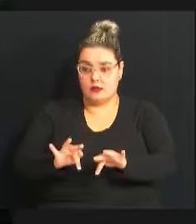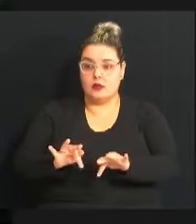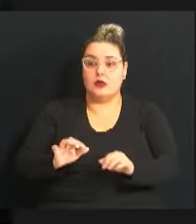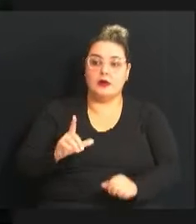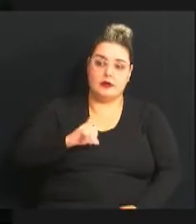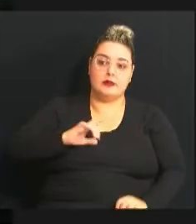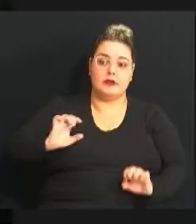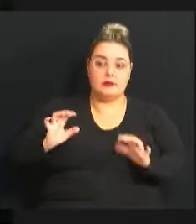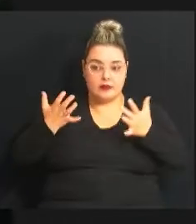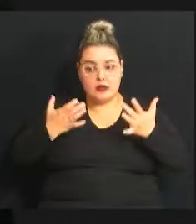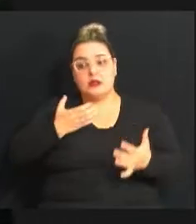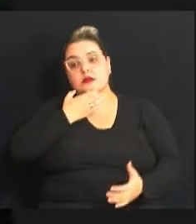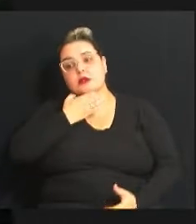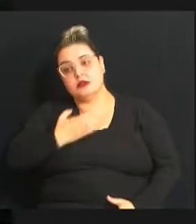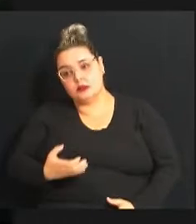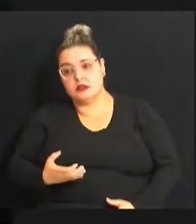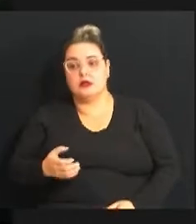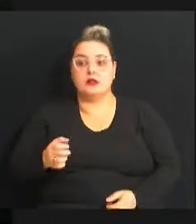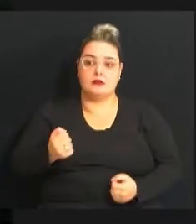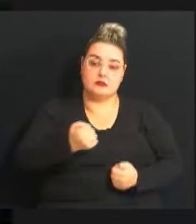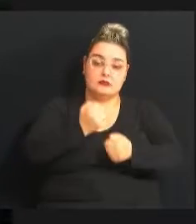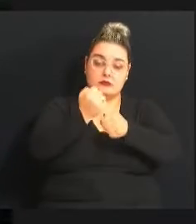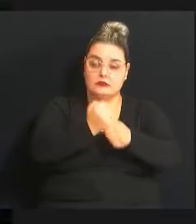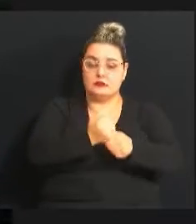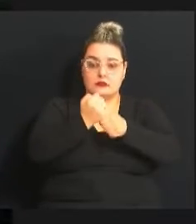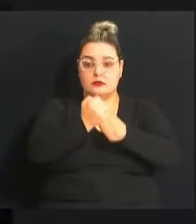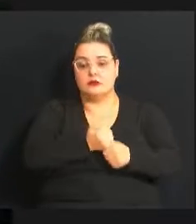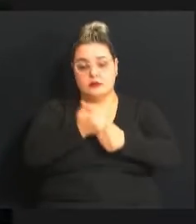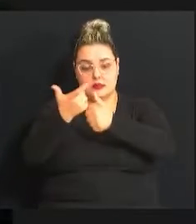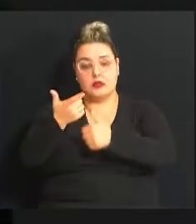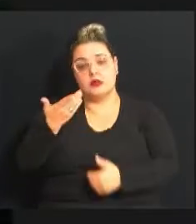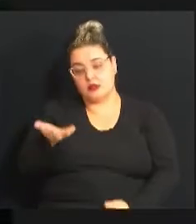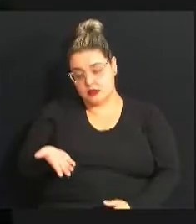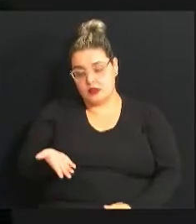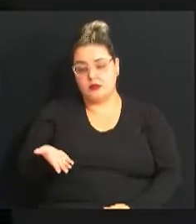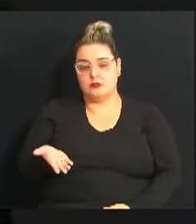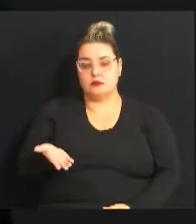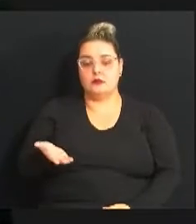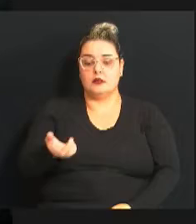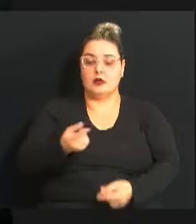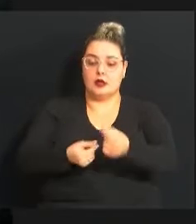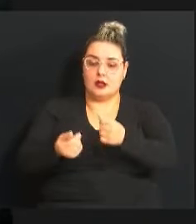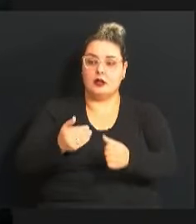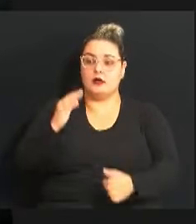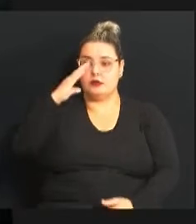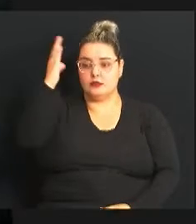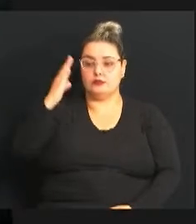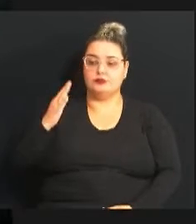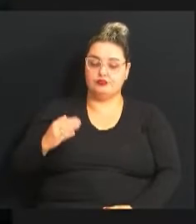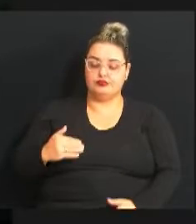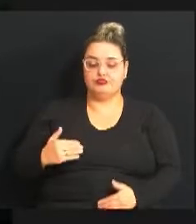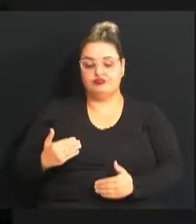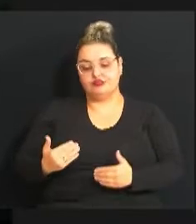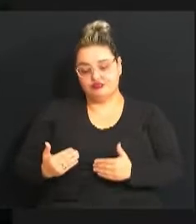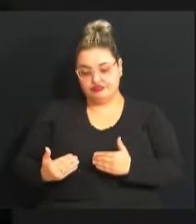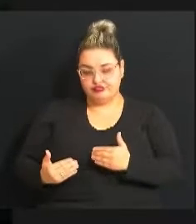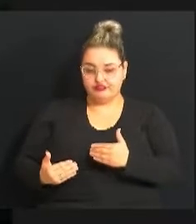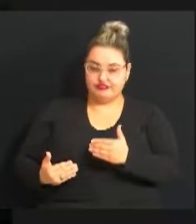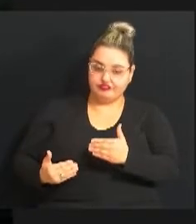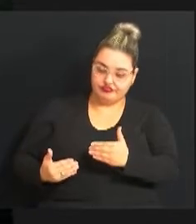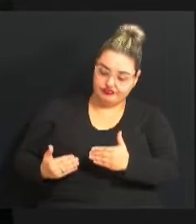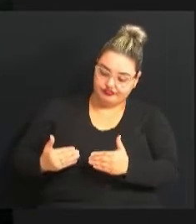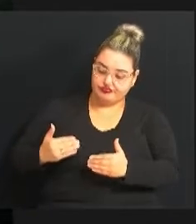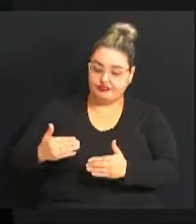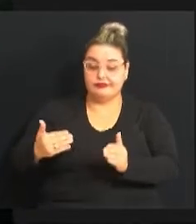Natal, etc., né, e esse é o cenário, quer dizer, a economia brasileira deve continuar andando de lado aí, pelo menos até o ano que